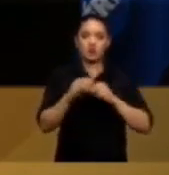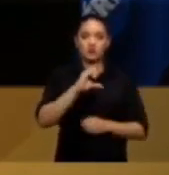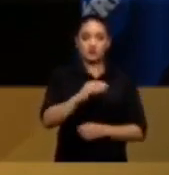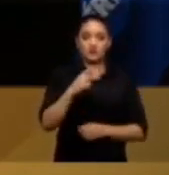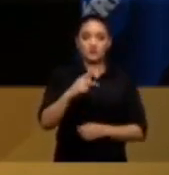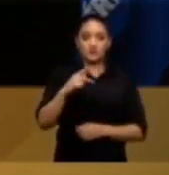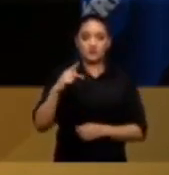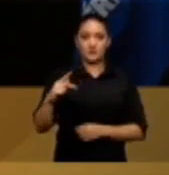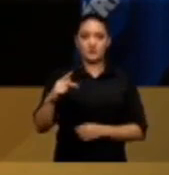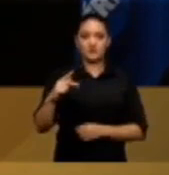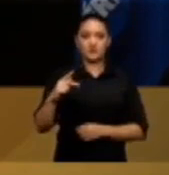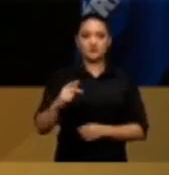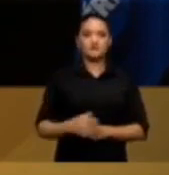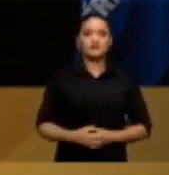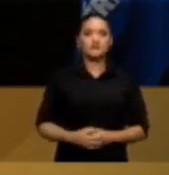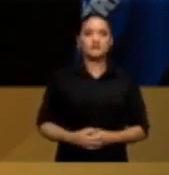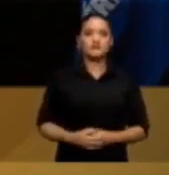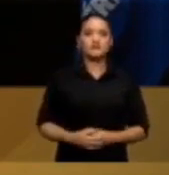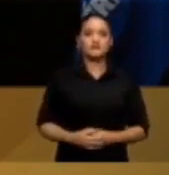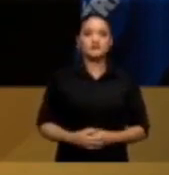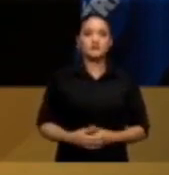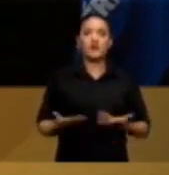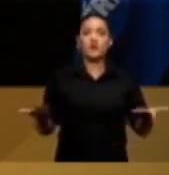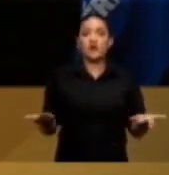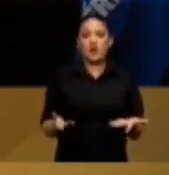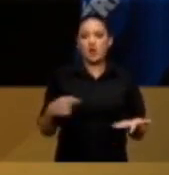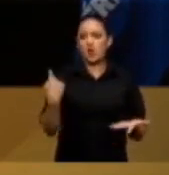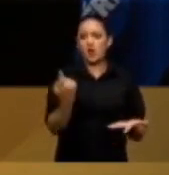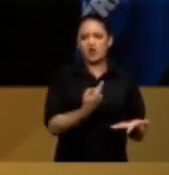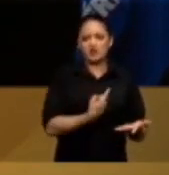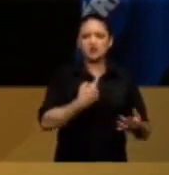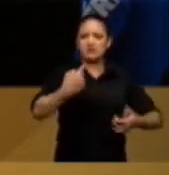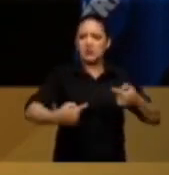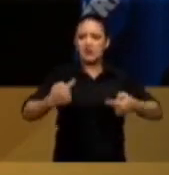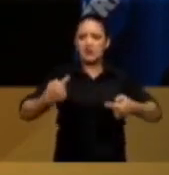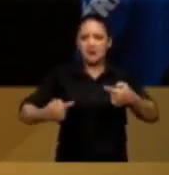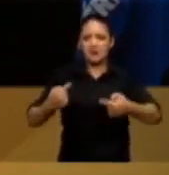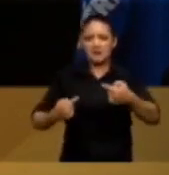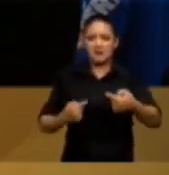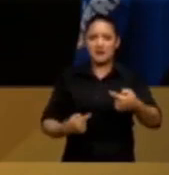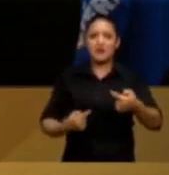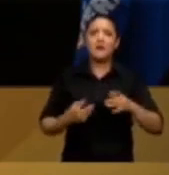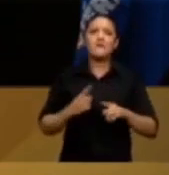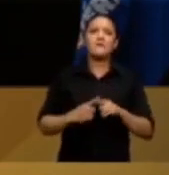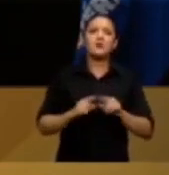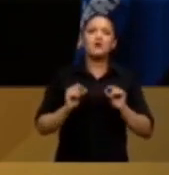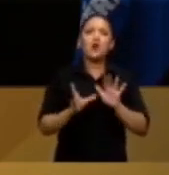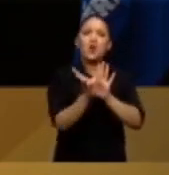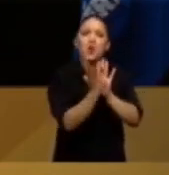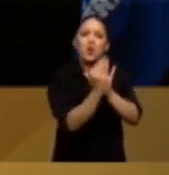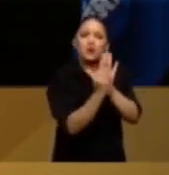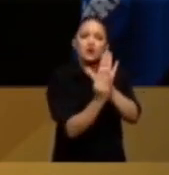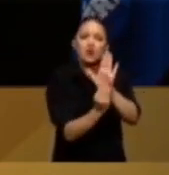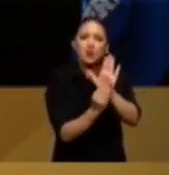Processo Penal, é o que está sendo posto aqui em discussão, ante a sua aparente vagueza quanto ao seu conteúdo e